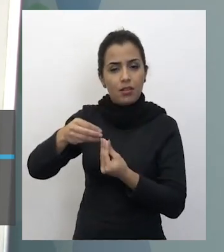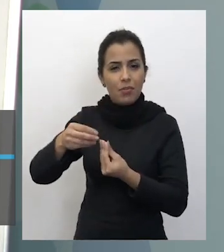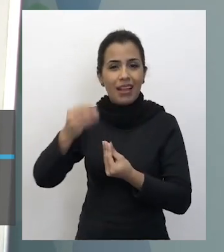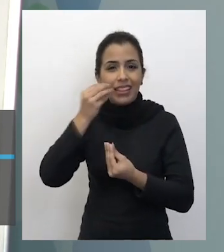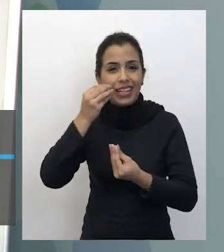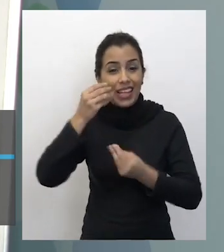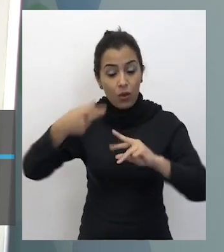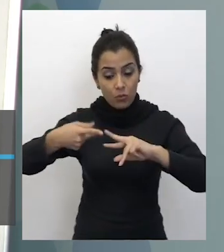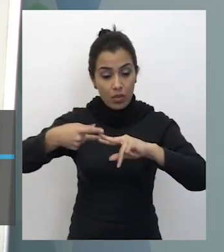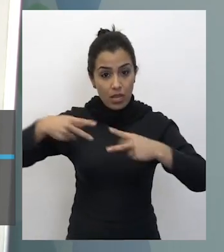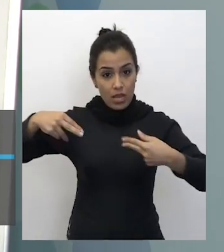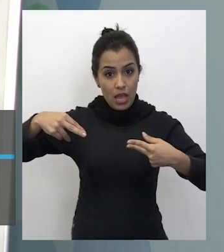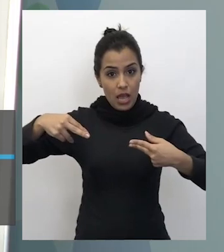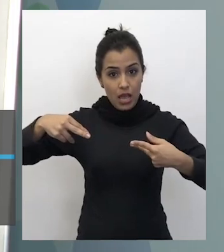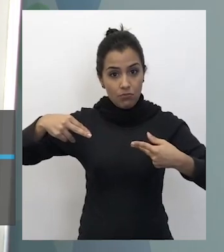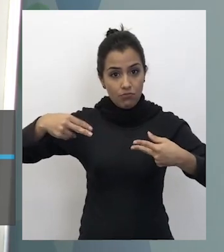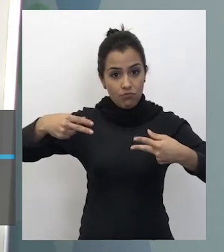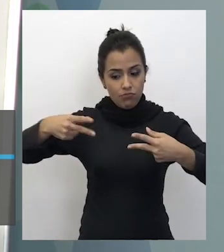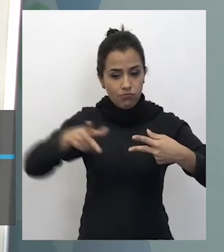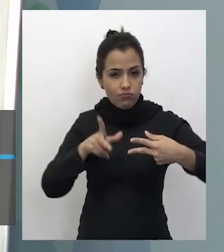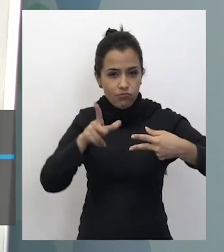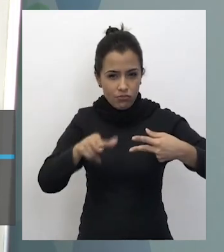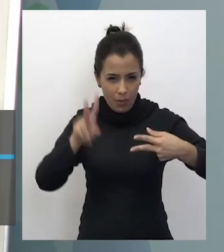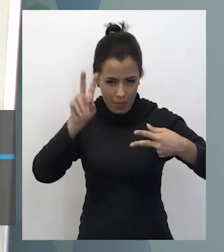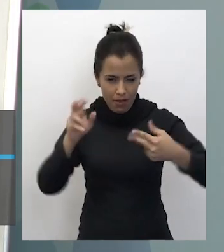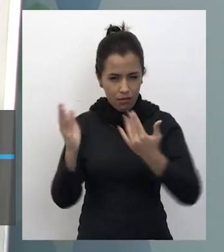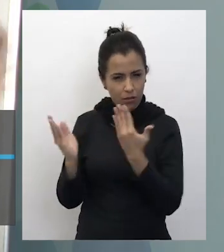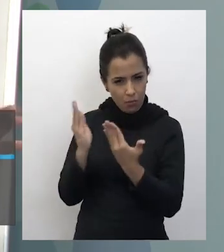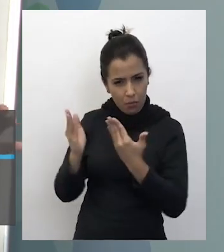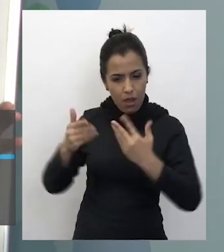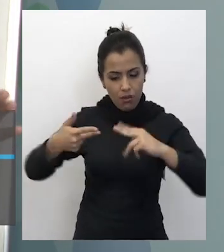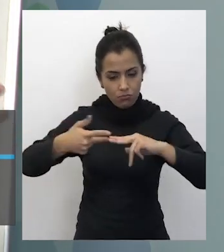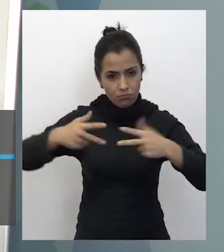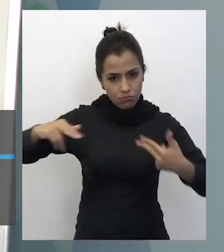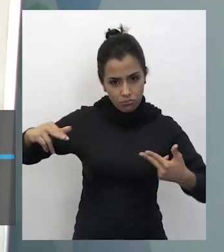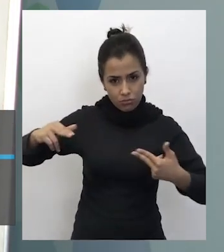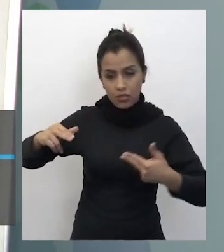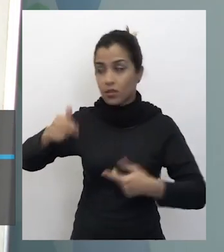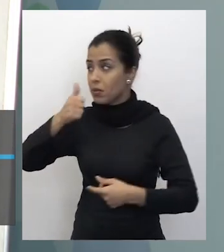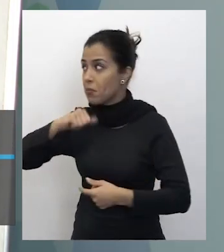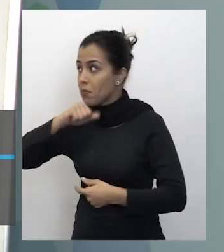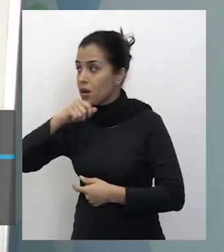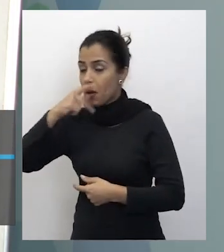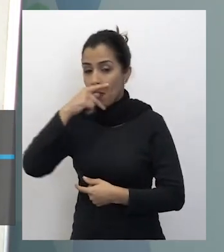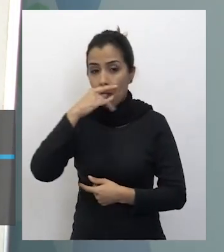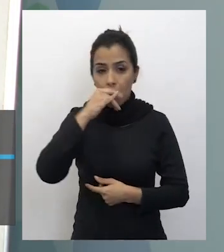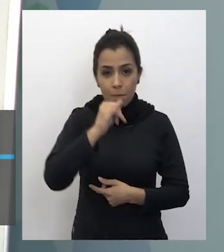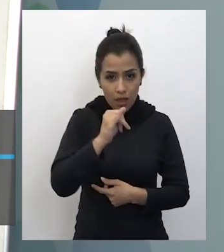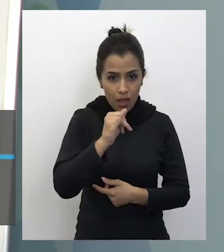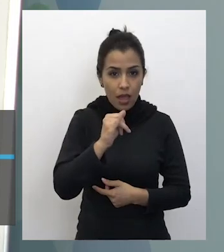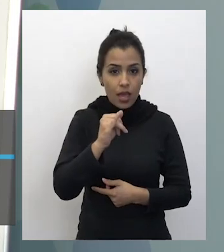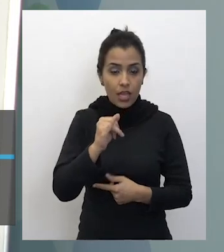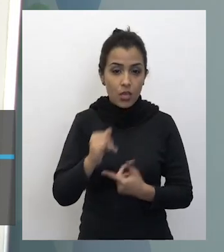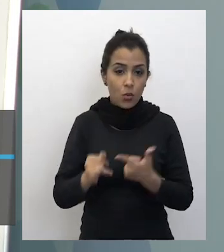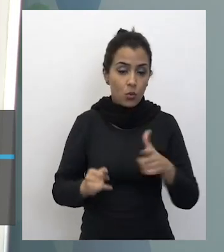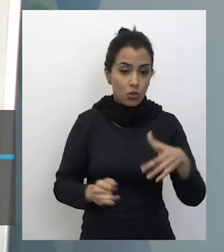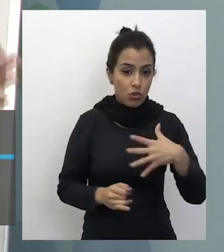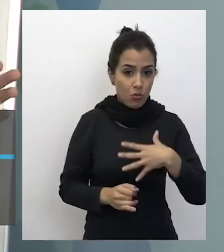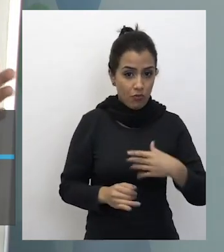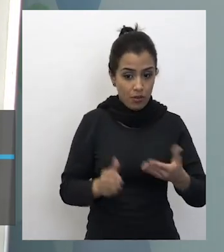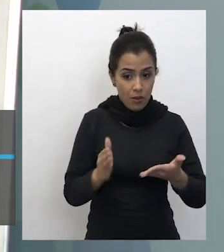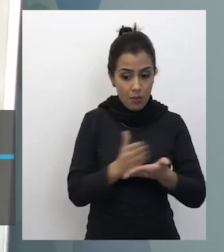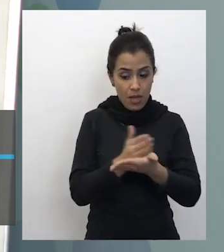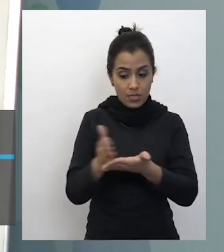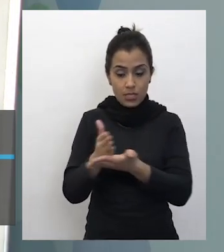esse DNA, tá? É lógico que eu vou fazer separado. Um para o pai, um para a mãe e um para o filho. Não é o